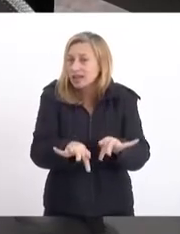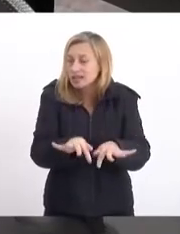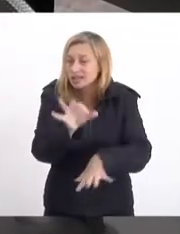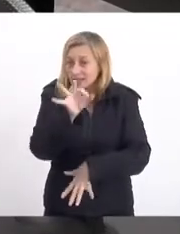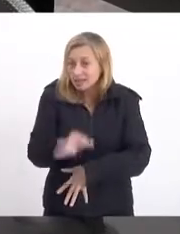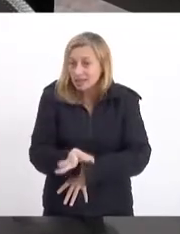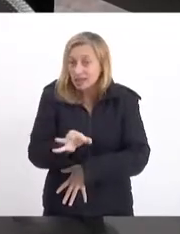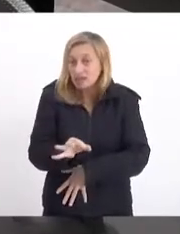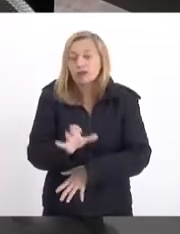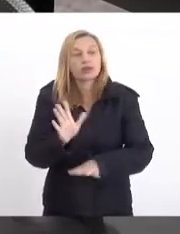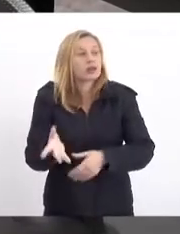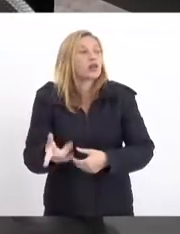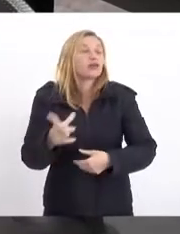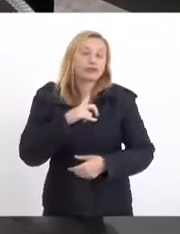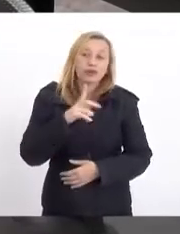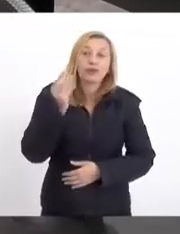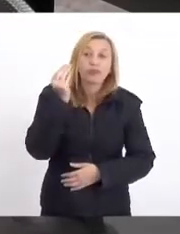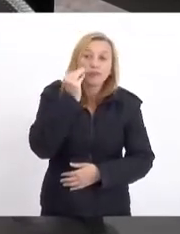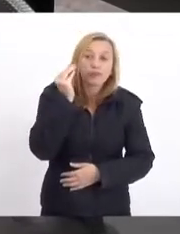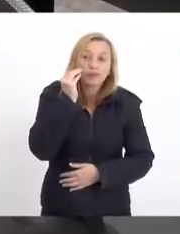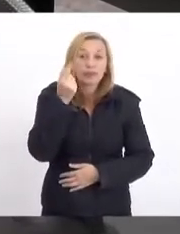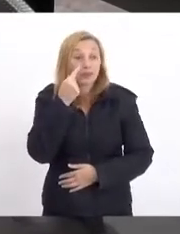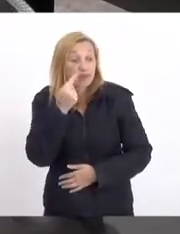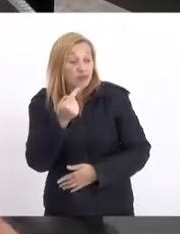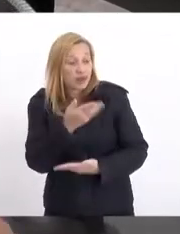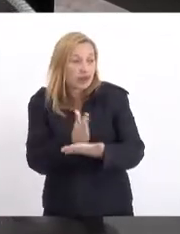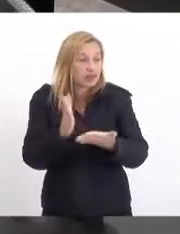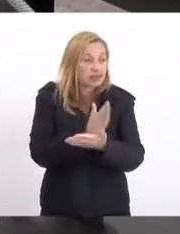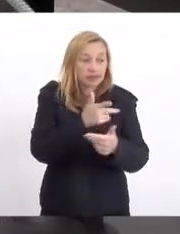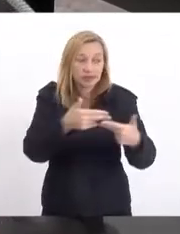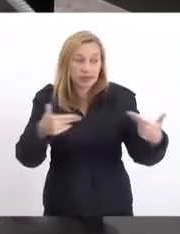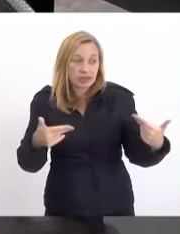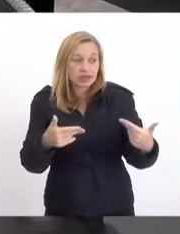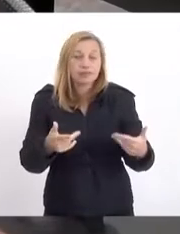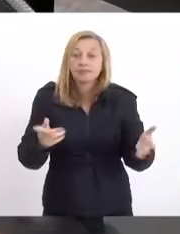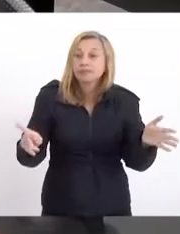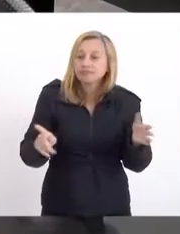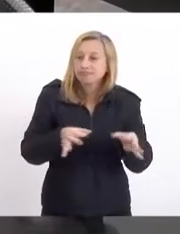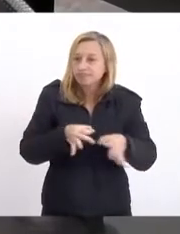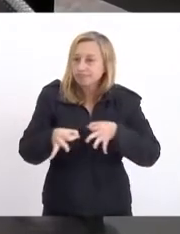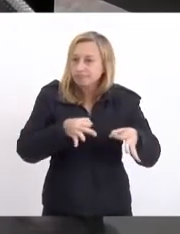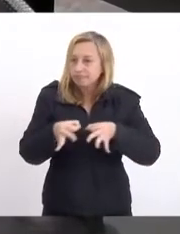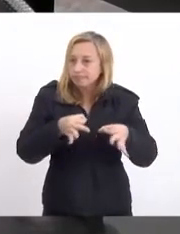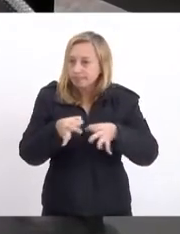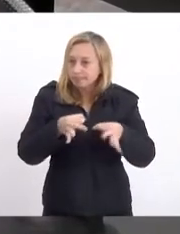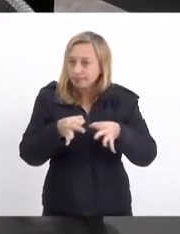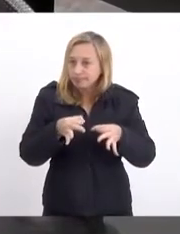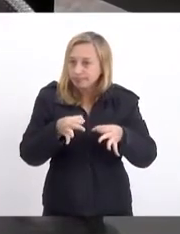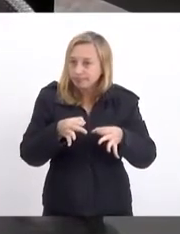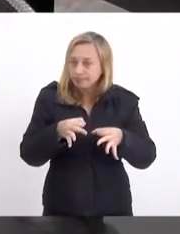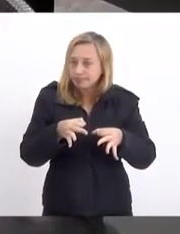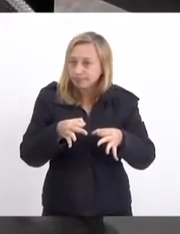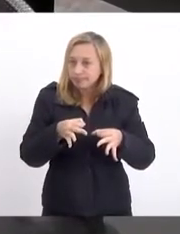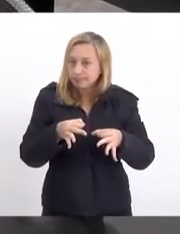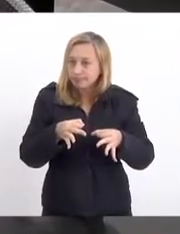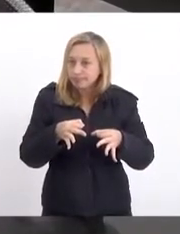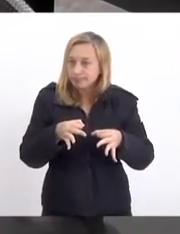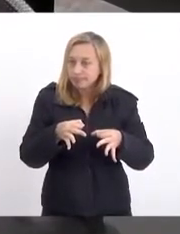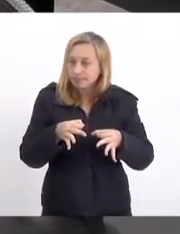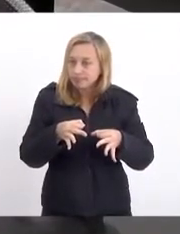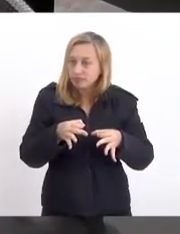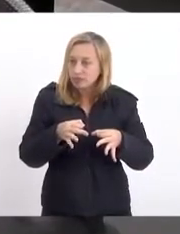a gente teve a oportunidade de assistir, muitas vezes, o projeto andar atrás da obra. A obra